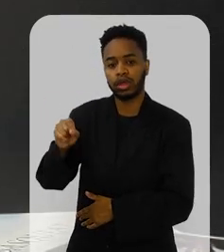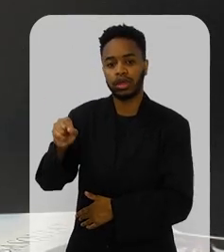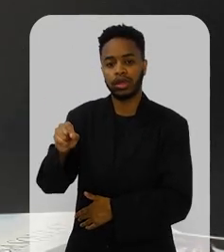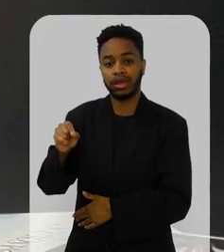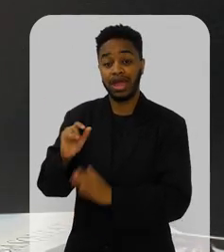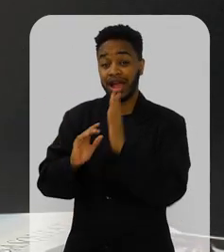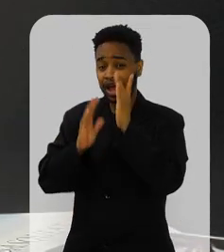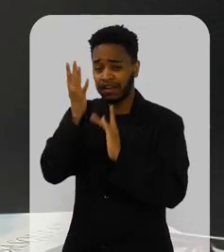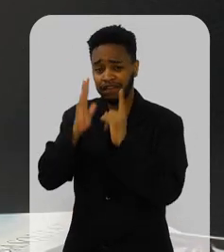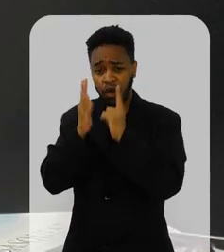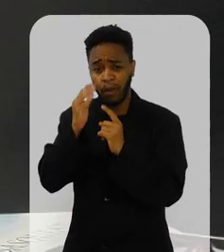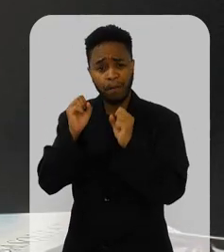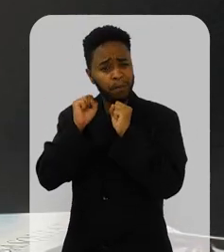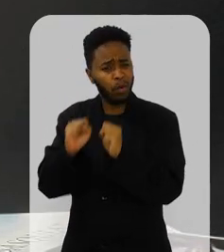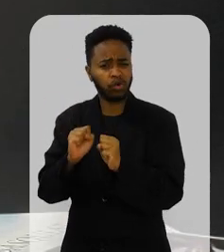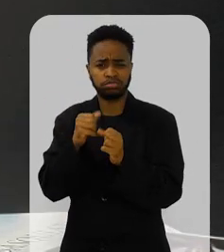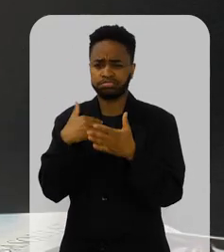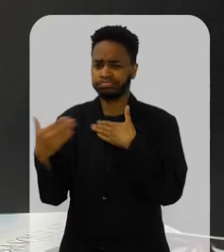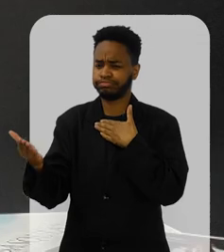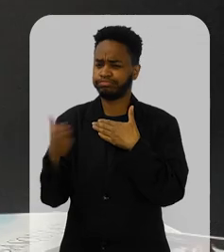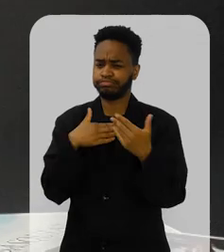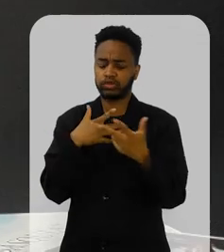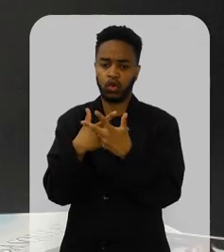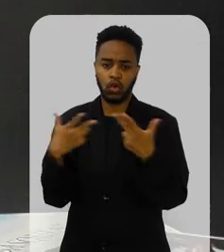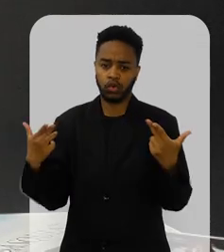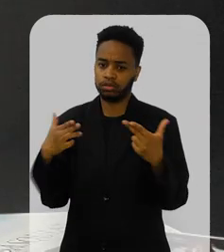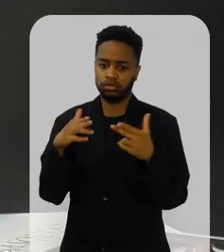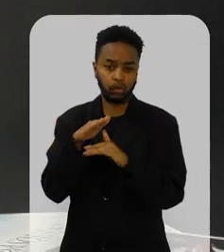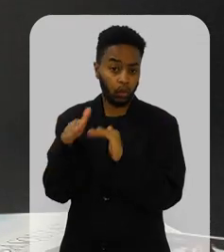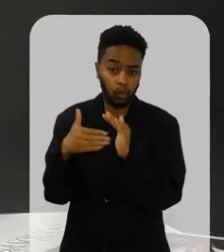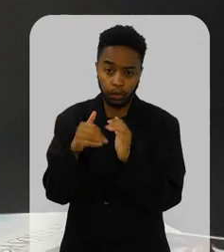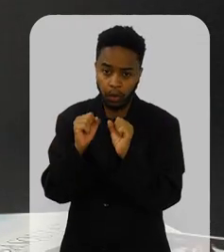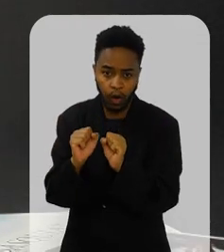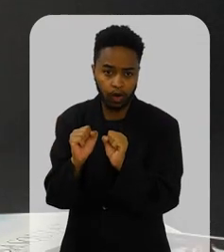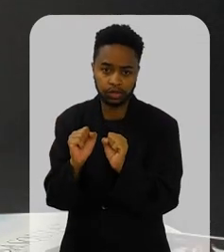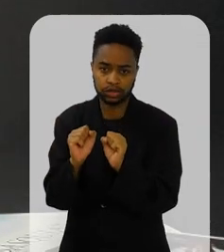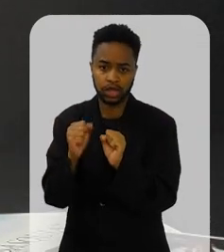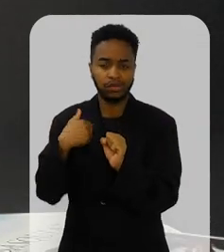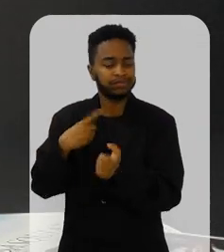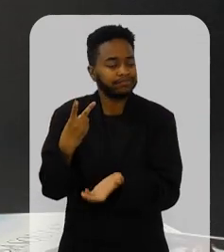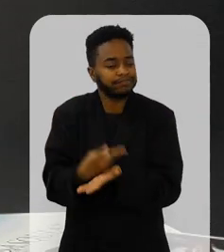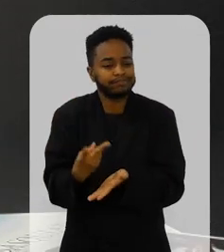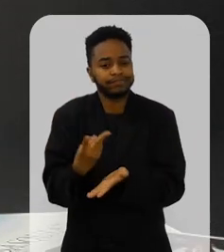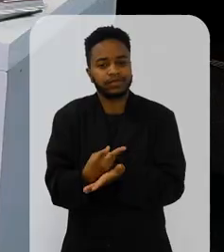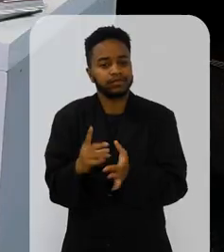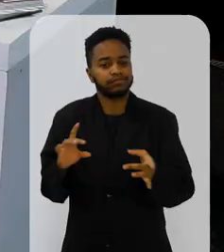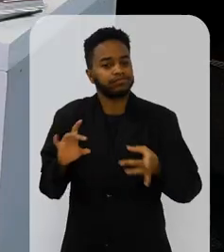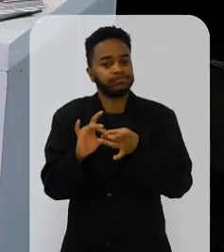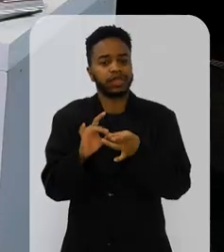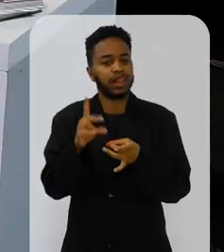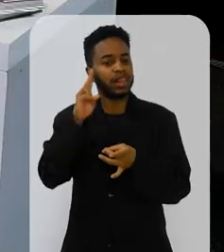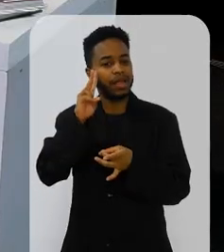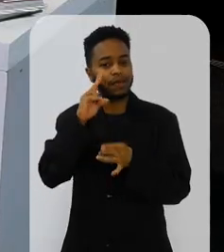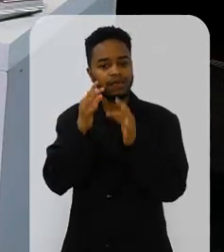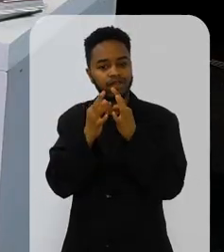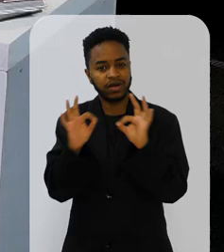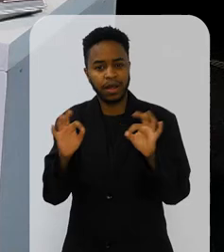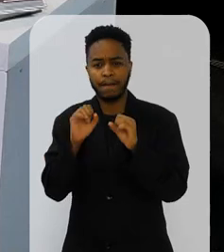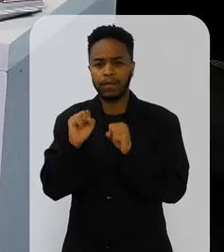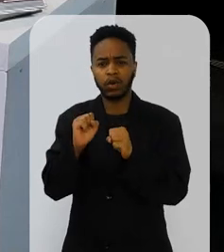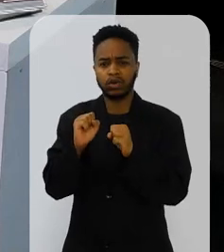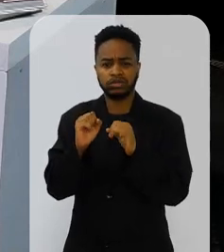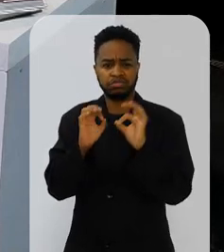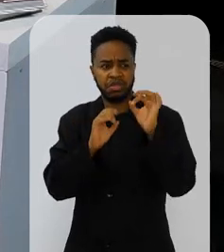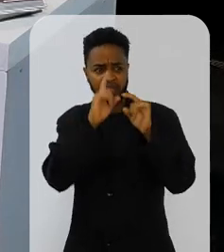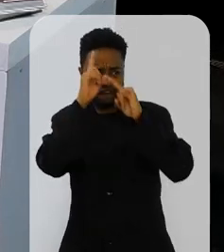no carnaval tudo pode. Eu carrego essa máxima comigo, no carnaval tudo pode. Então você faz loucura, você